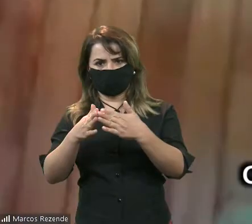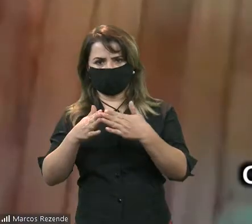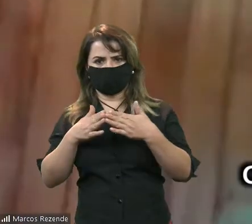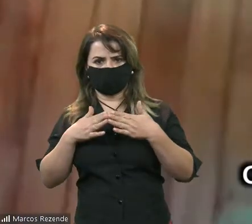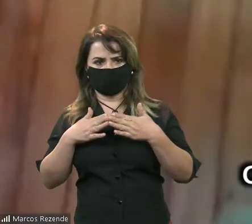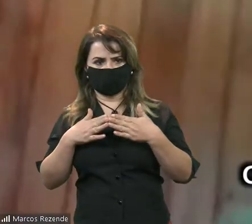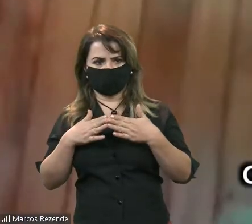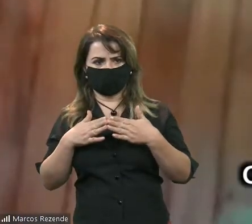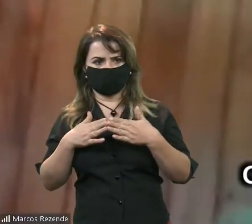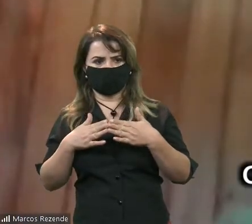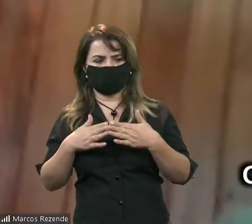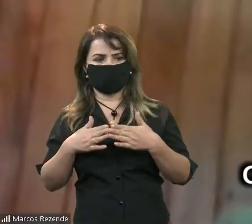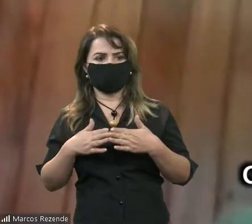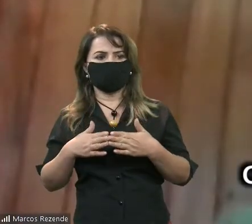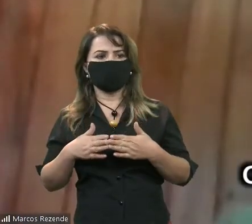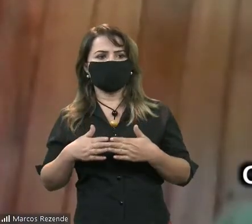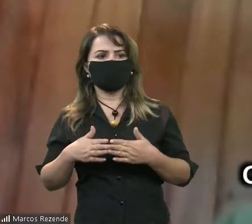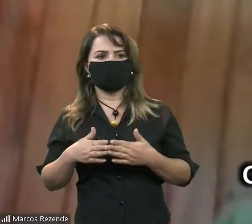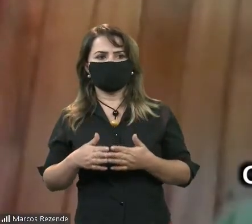essa solicitação